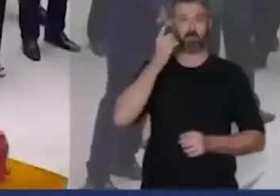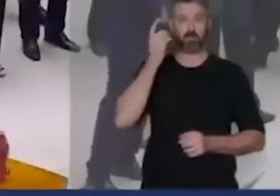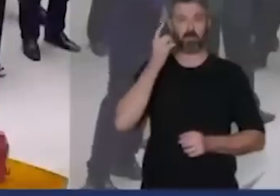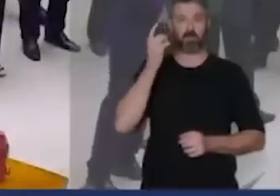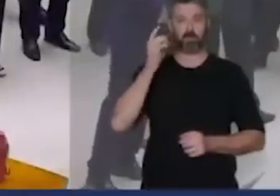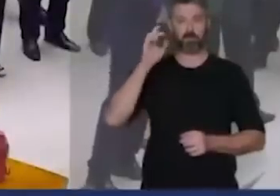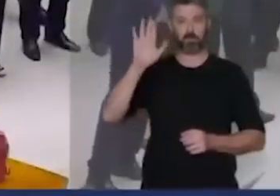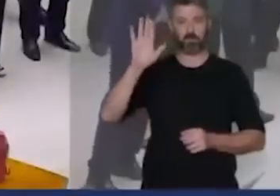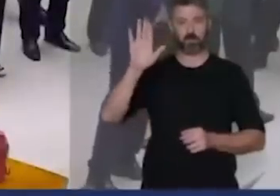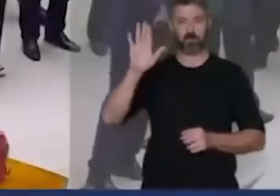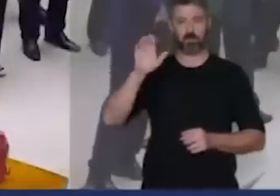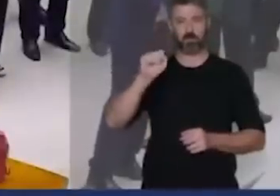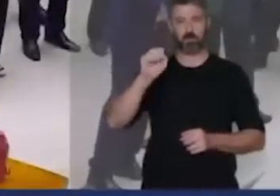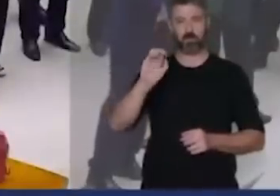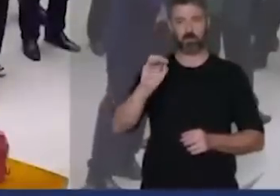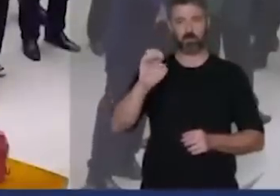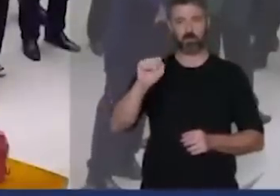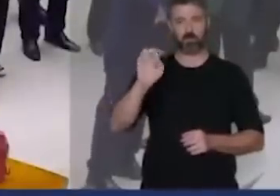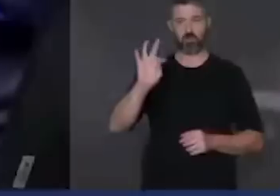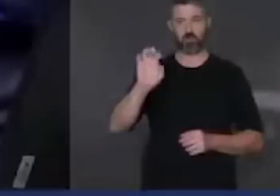Deputado Sóstens.